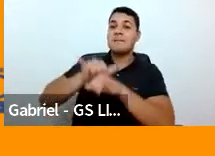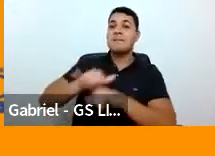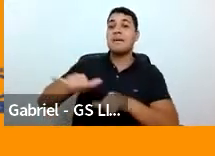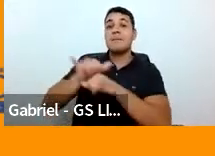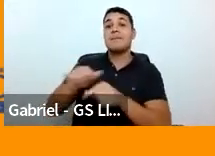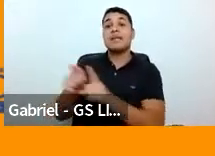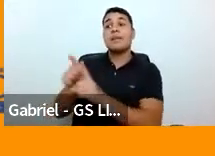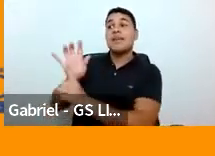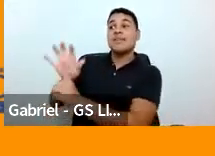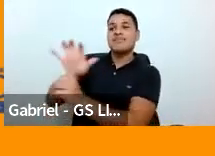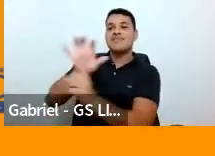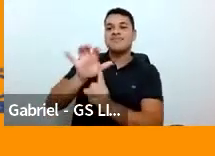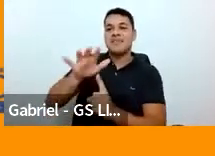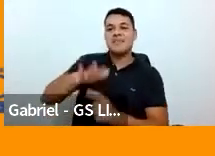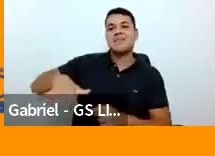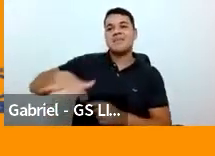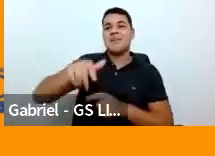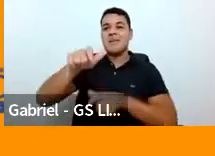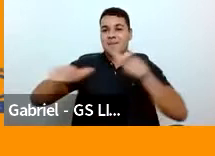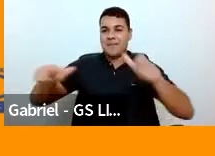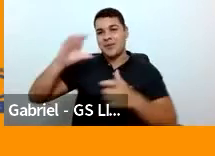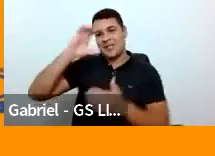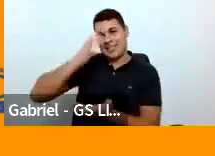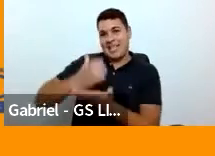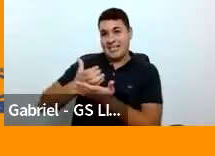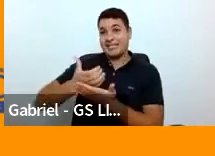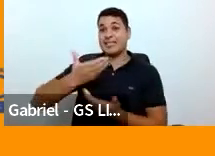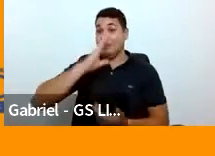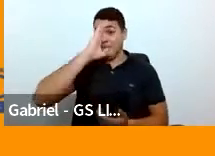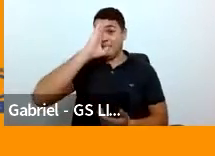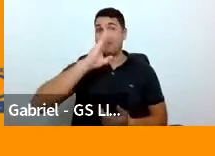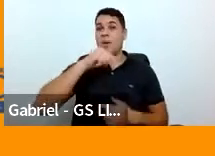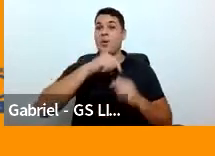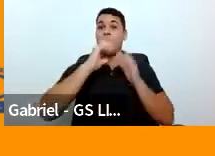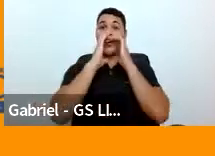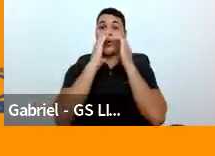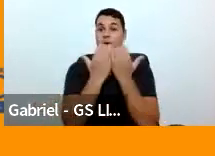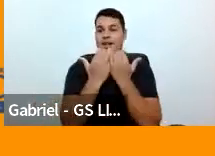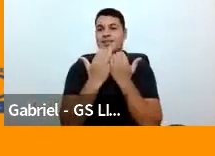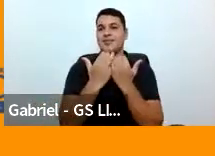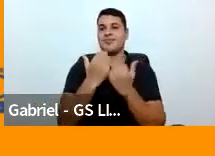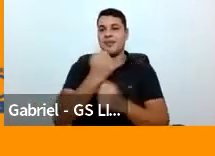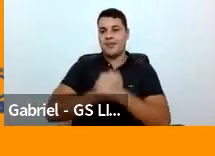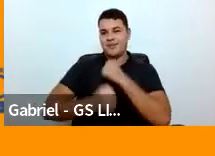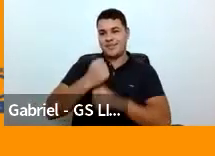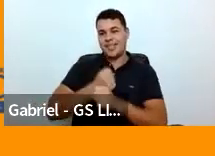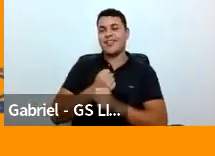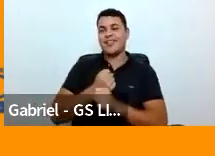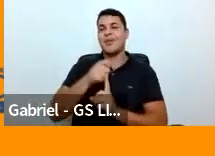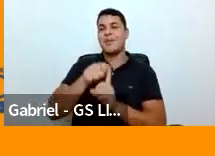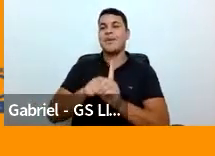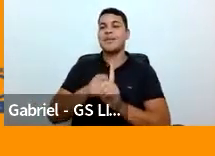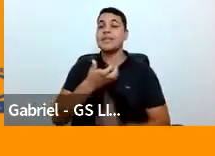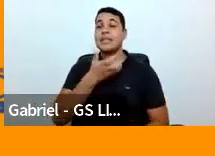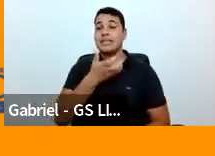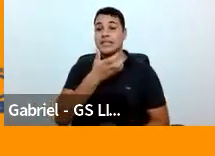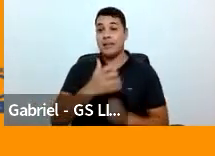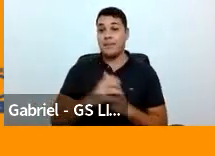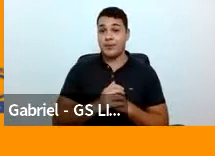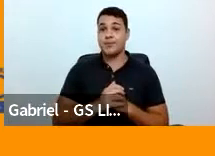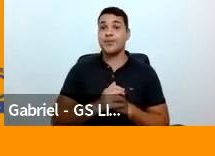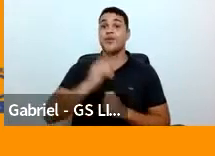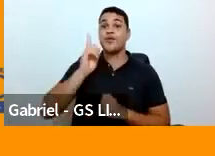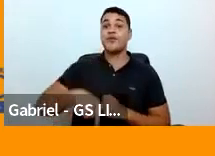diferentes eixos em discussão no 9º Congresso Interno da Fiocruz, que aconteceu agora, em dezembro de 2021, né, foi, digamos assim, o